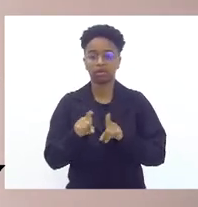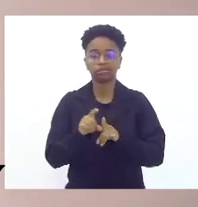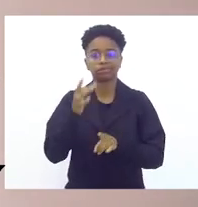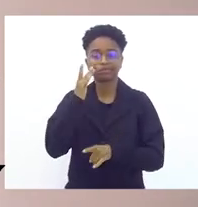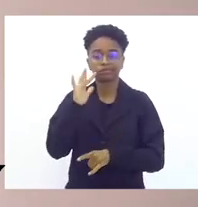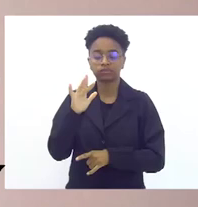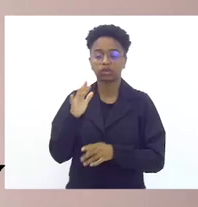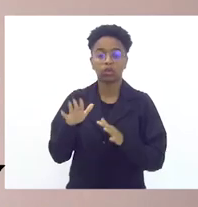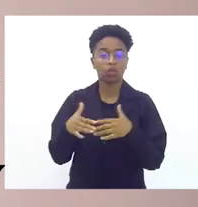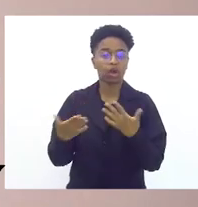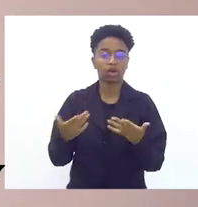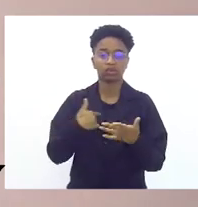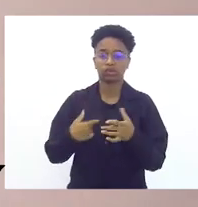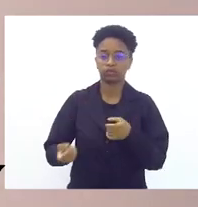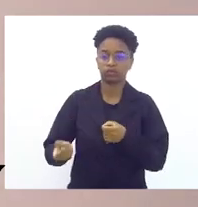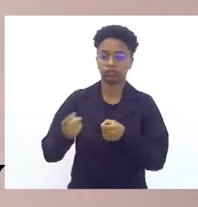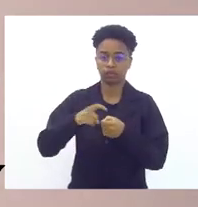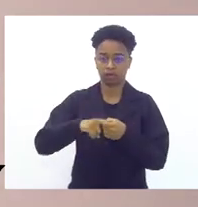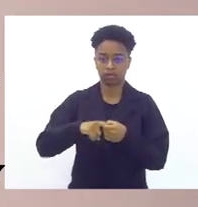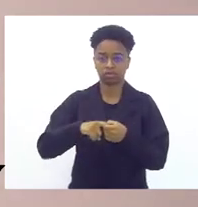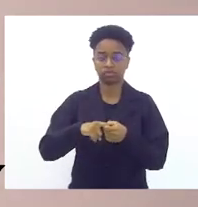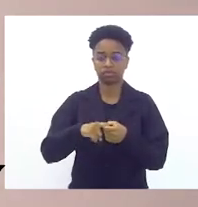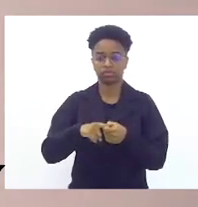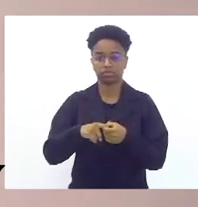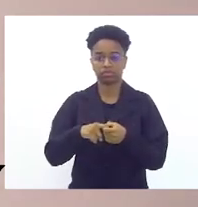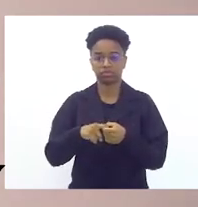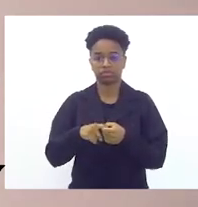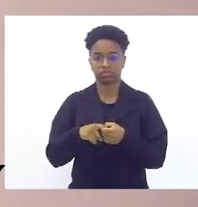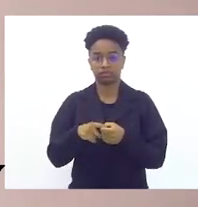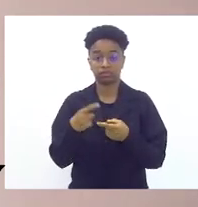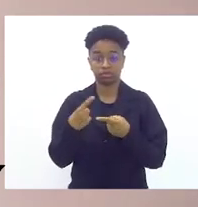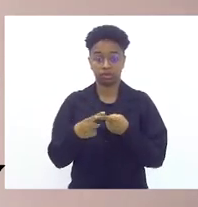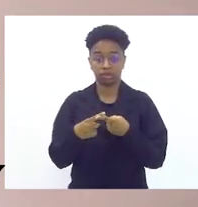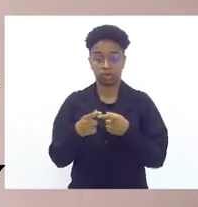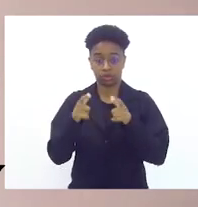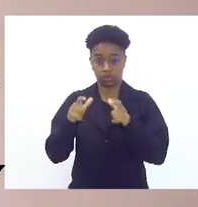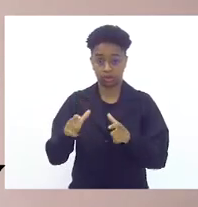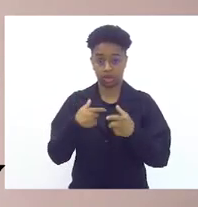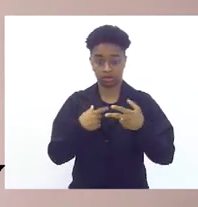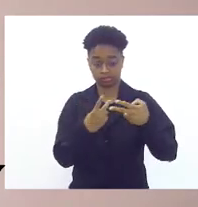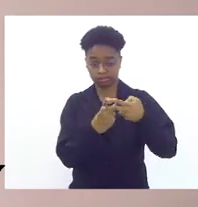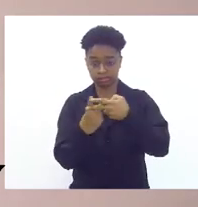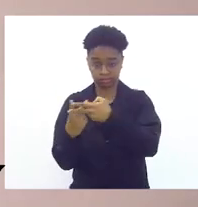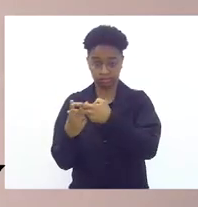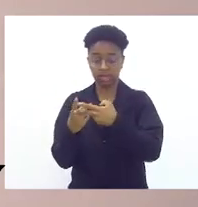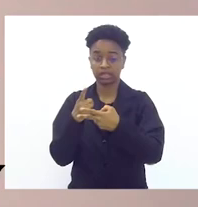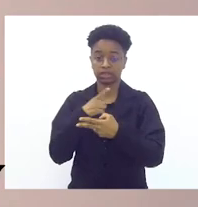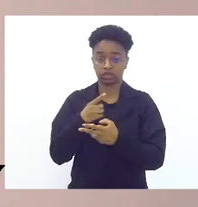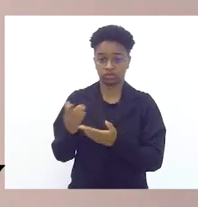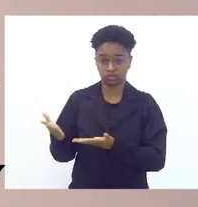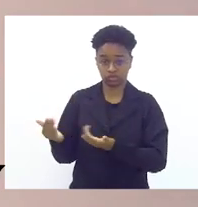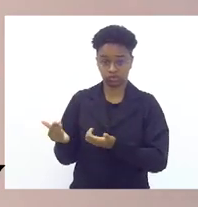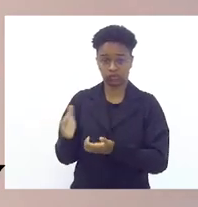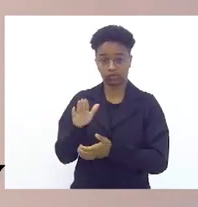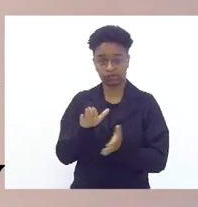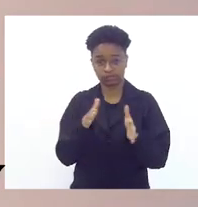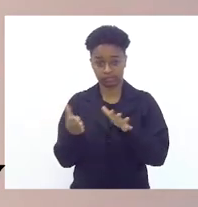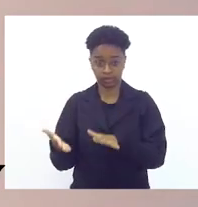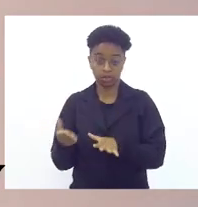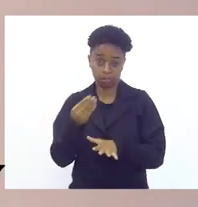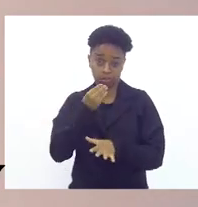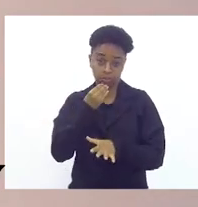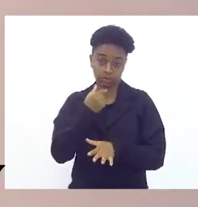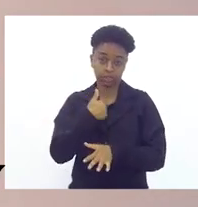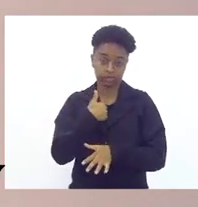se quando eu ia voltar na sala em que eu tava morrendo um jovem esse jovem poderia ter sido